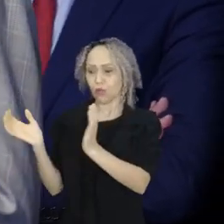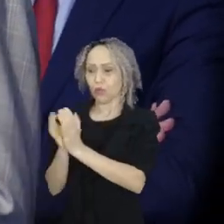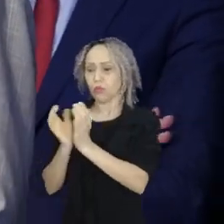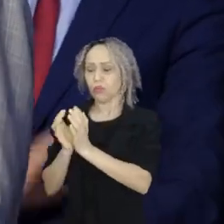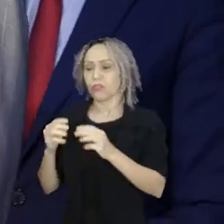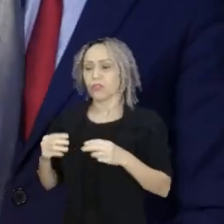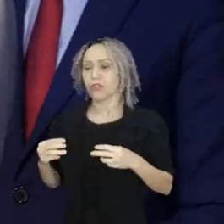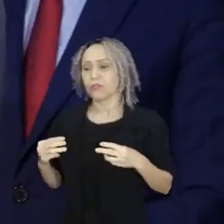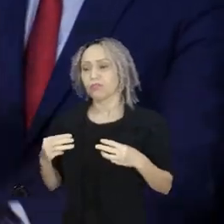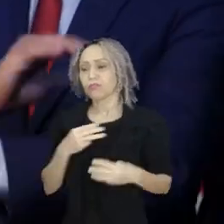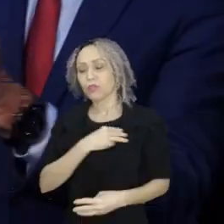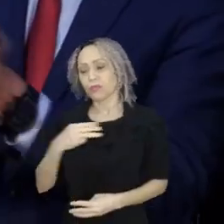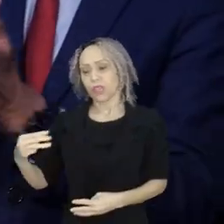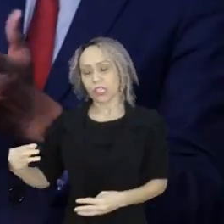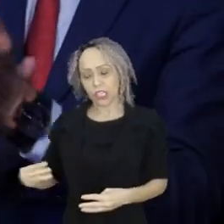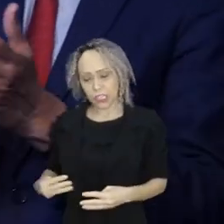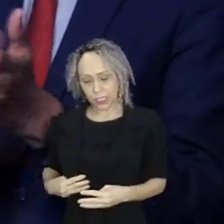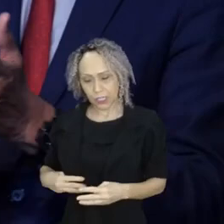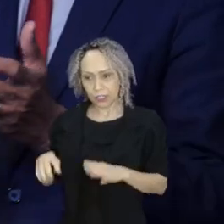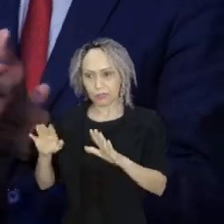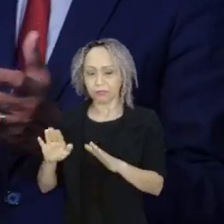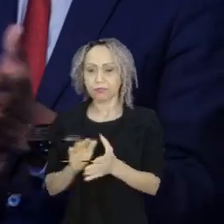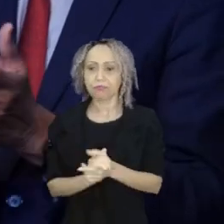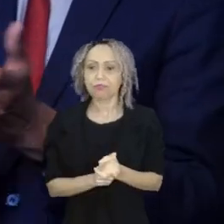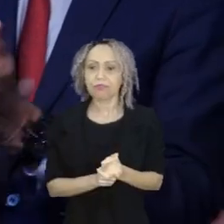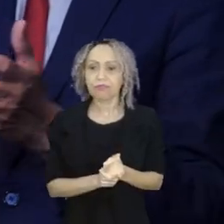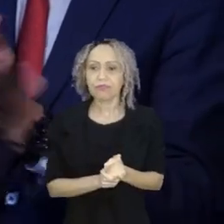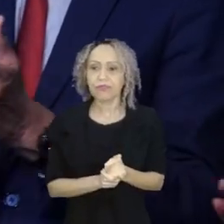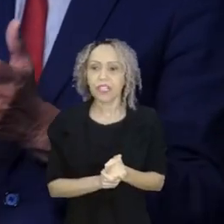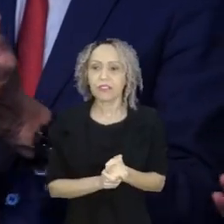pela inteligência